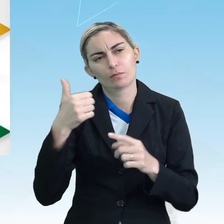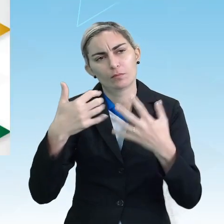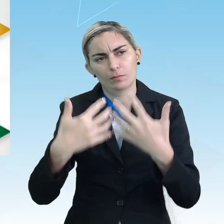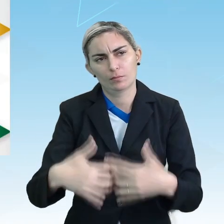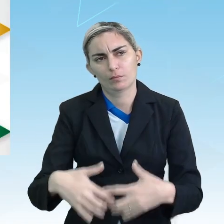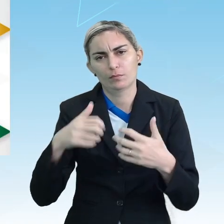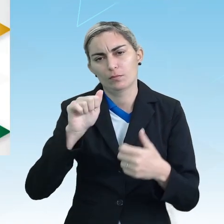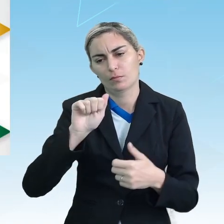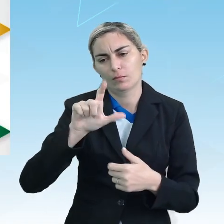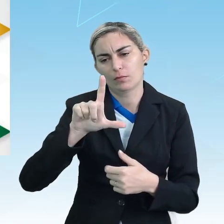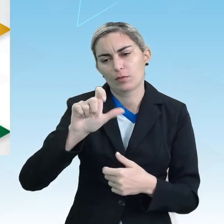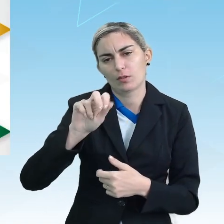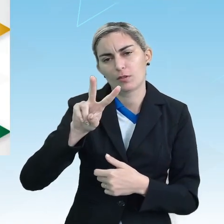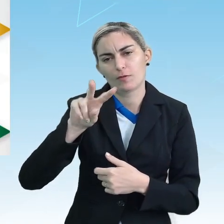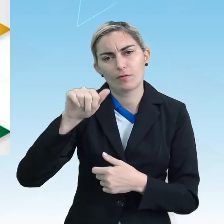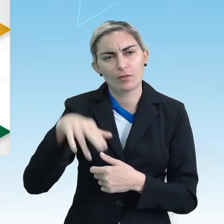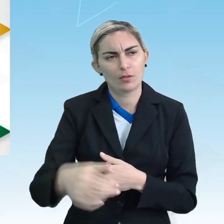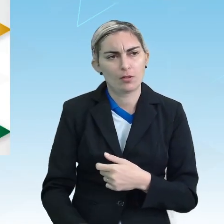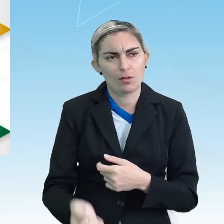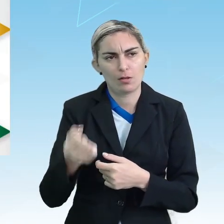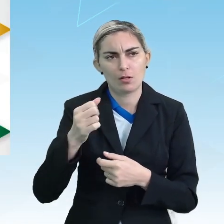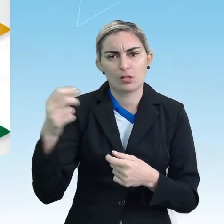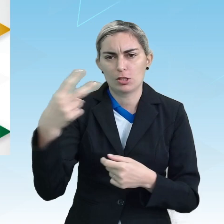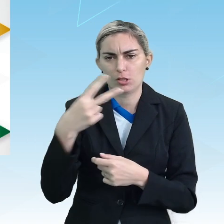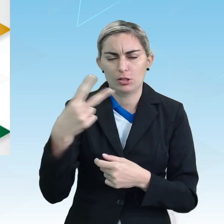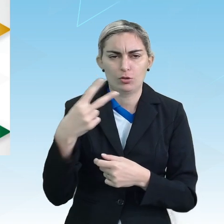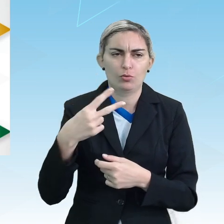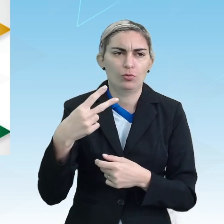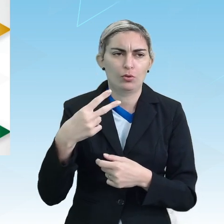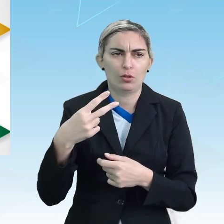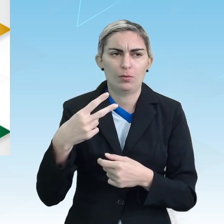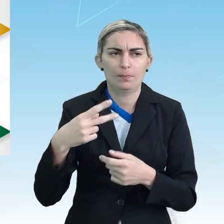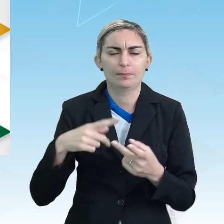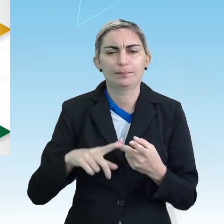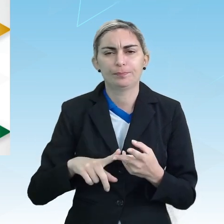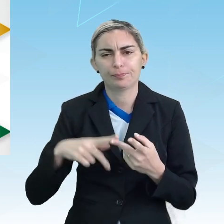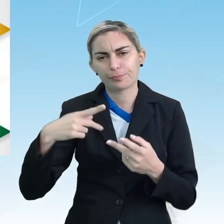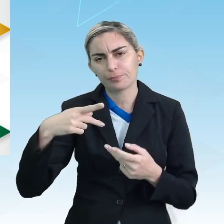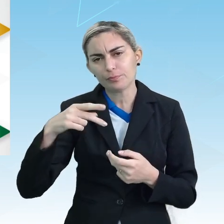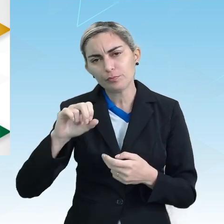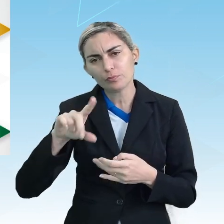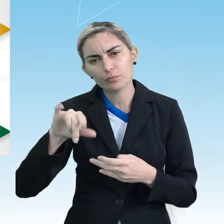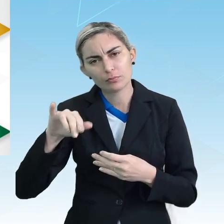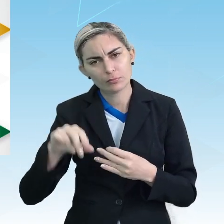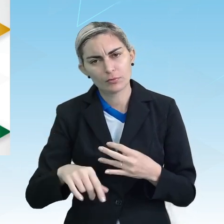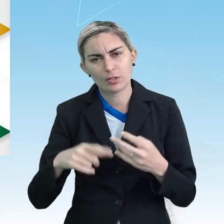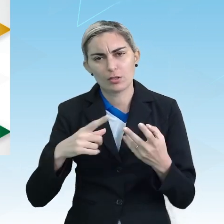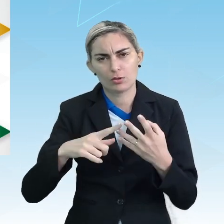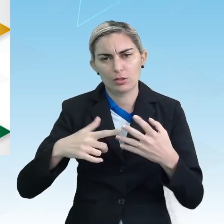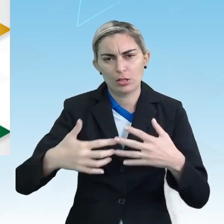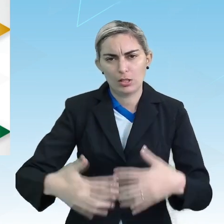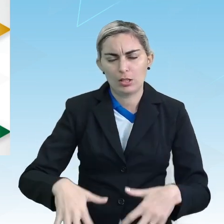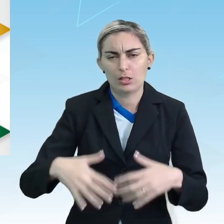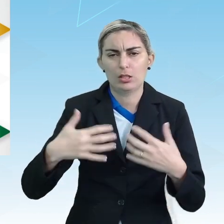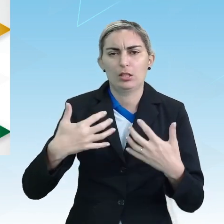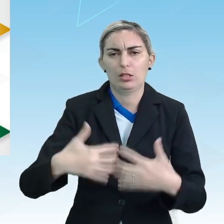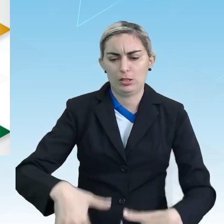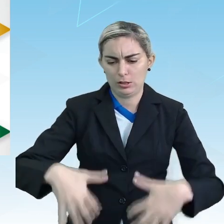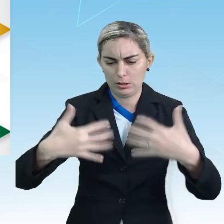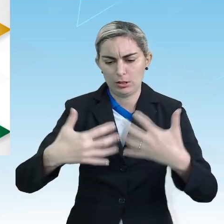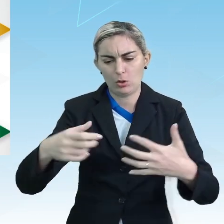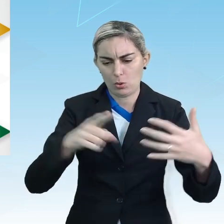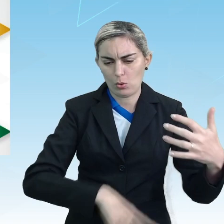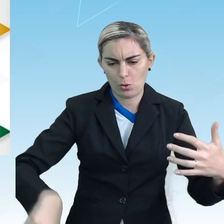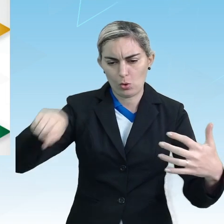a alavanca, a segunda, rodana ou polia, a terceira, engrenagem ou